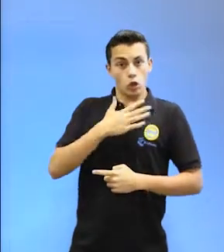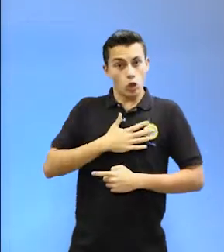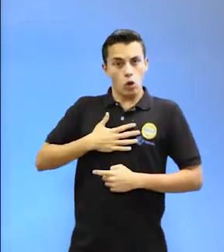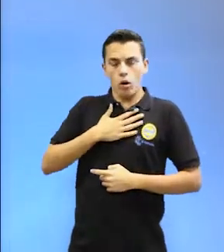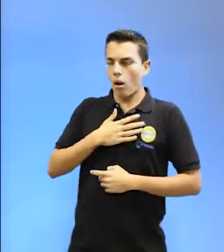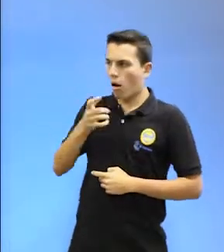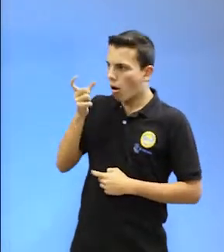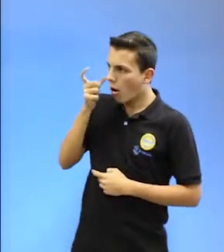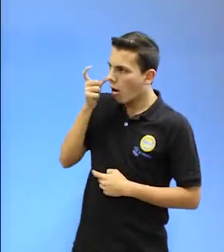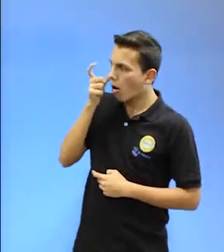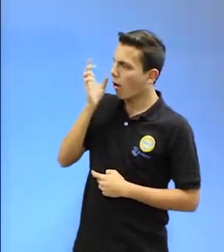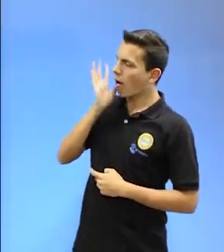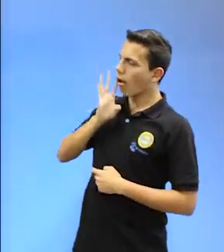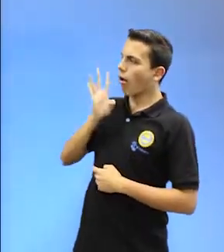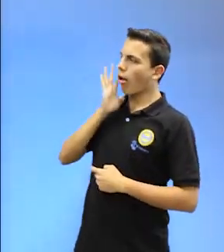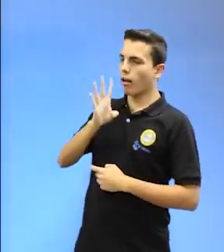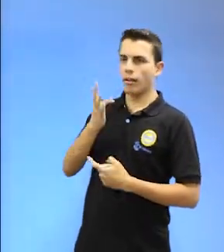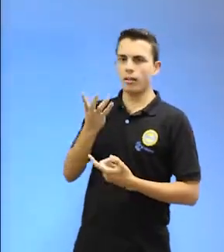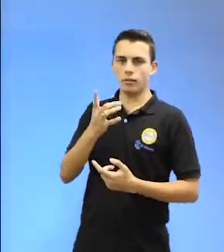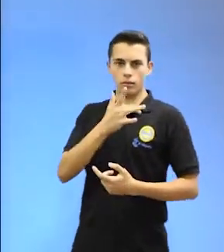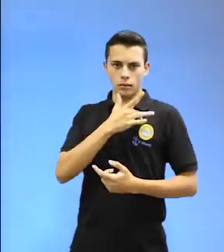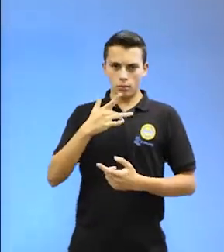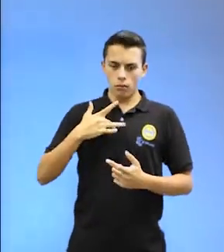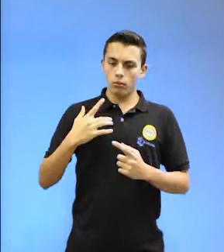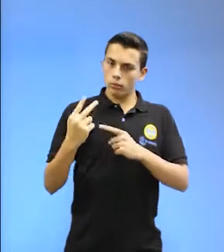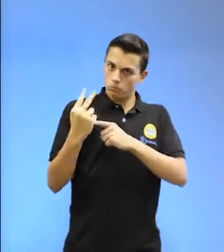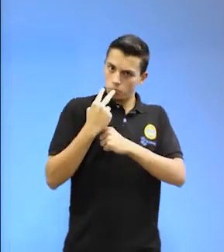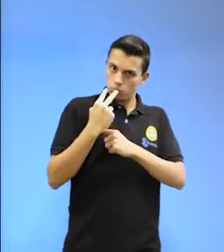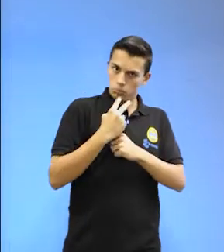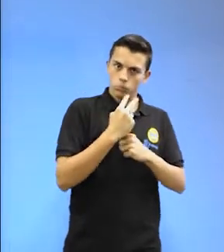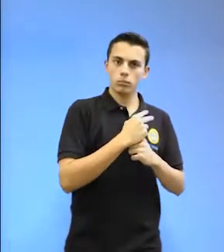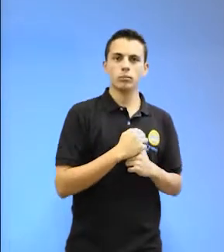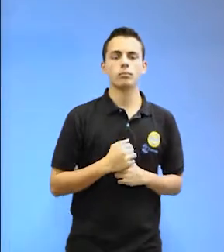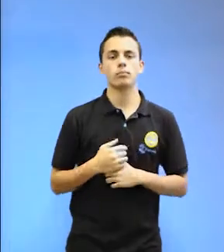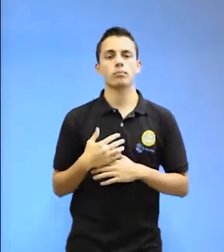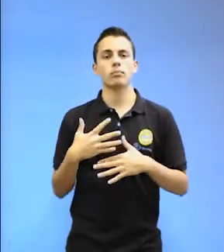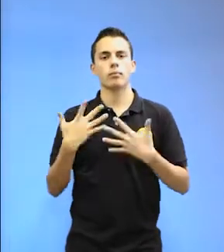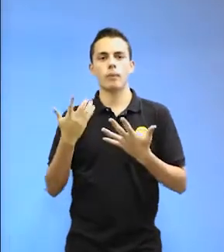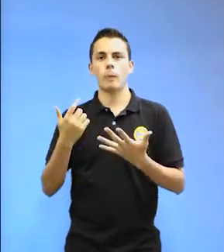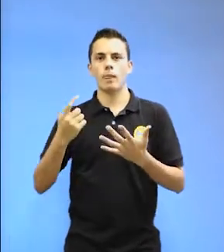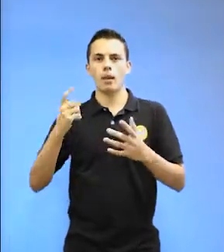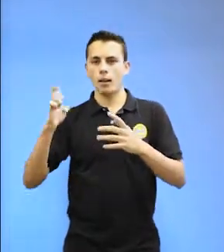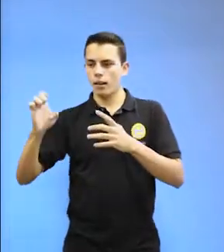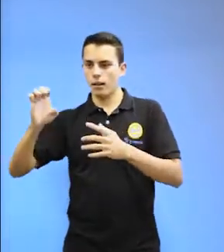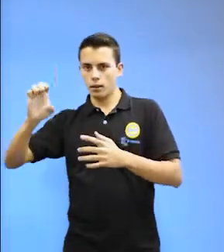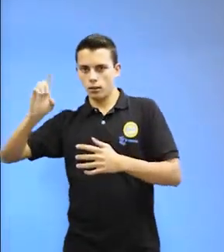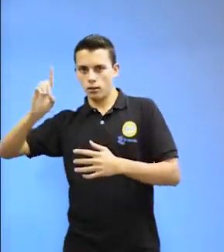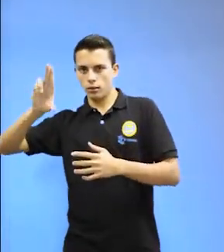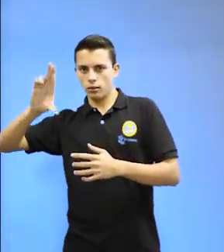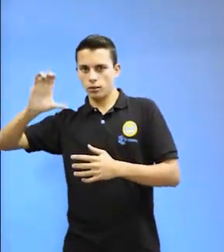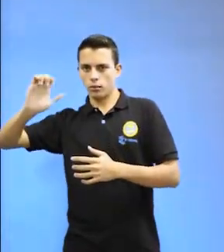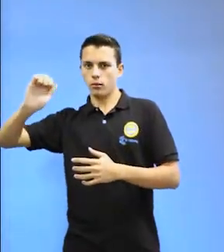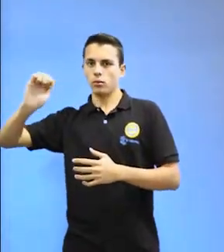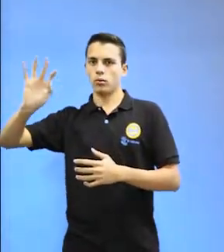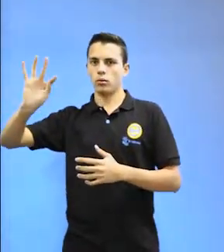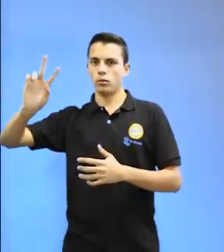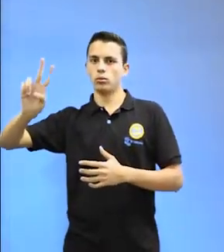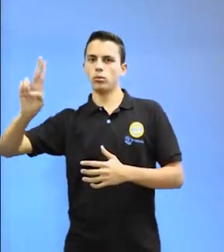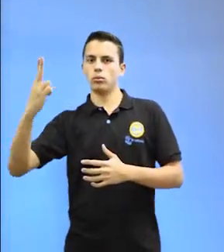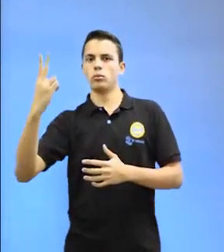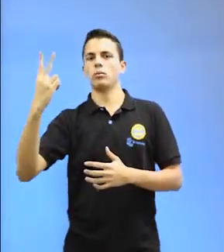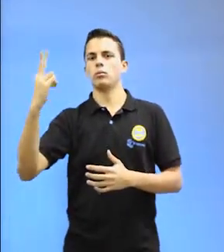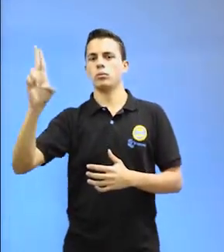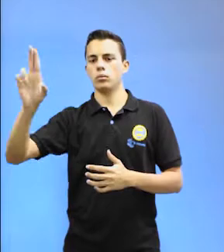pessoas pelo cuidado com a saúde. Então, essa é a preocupação da Educatus, é olhar para a saúde,